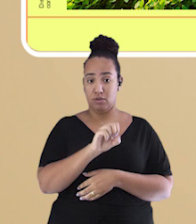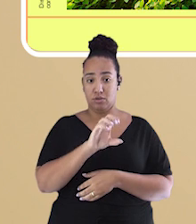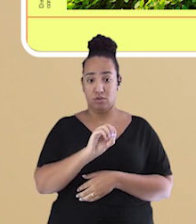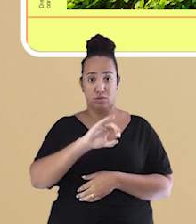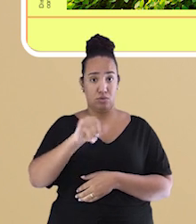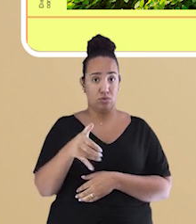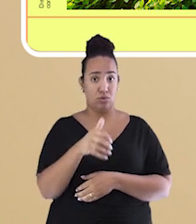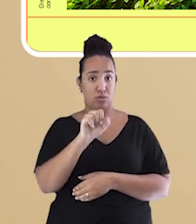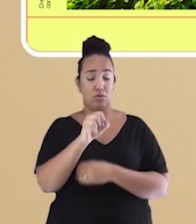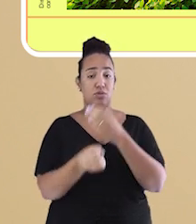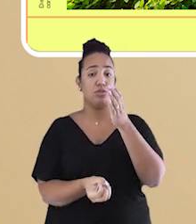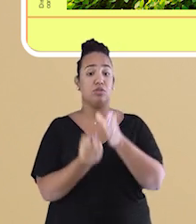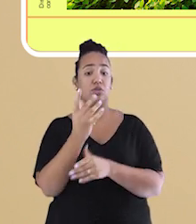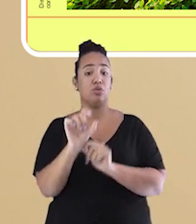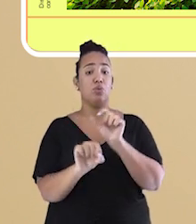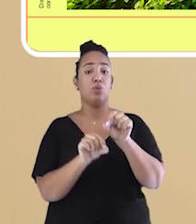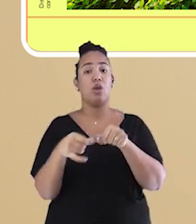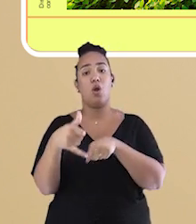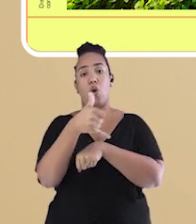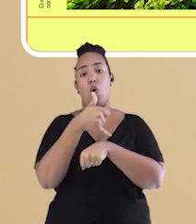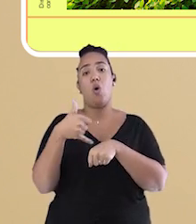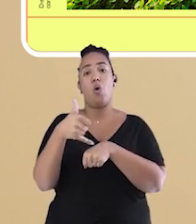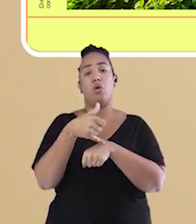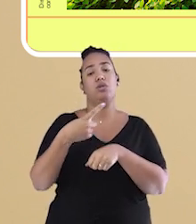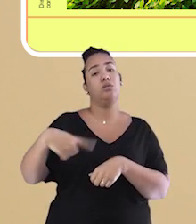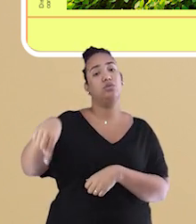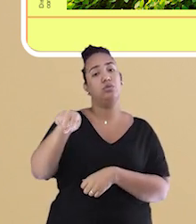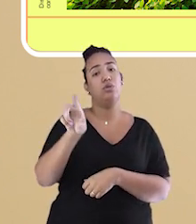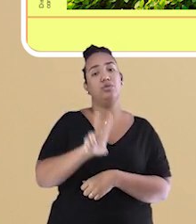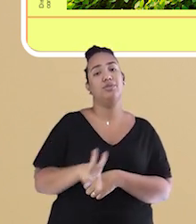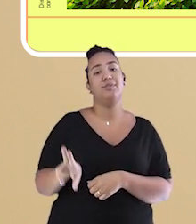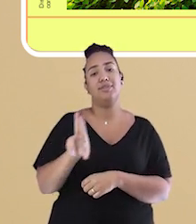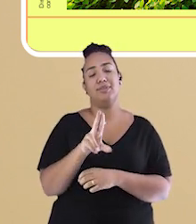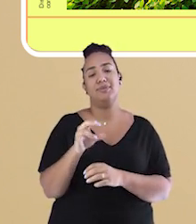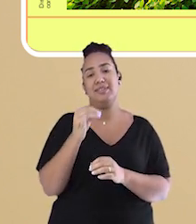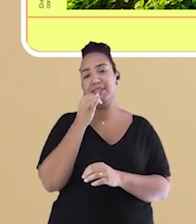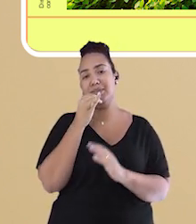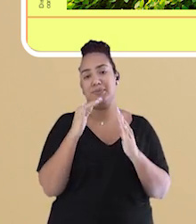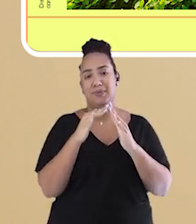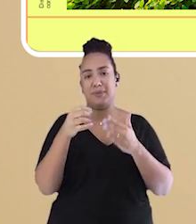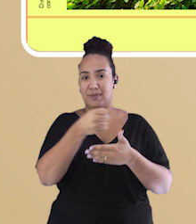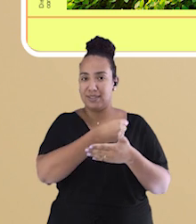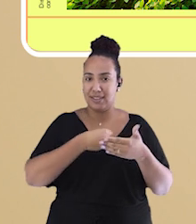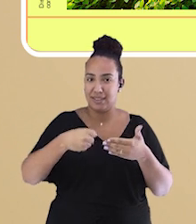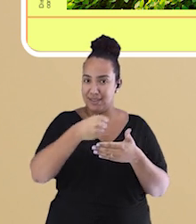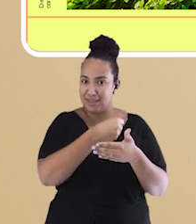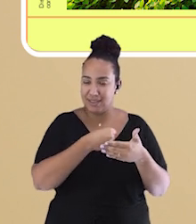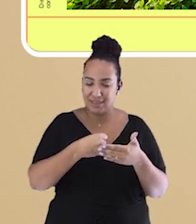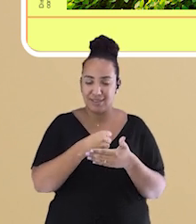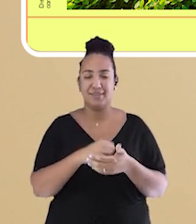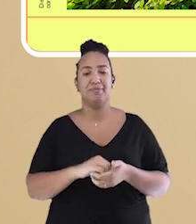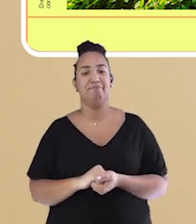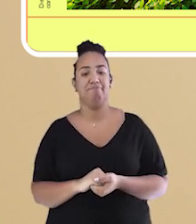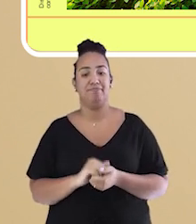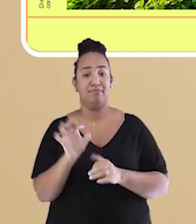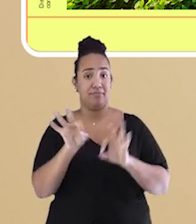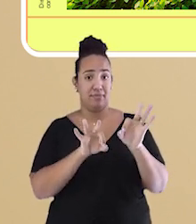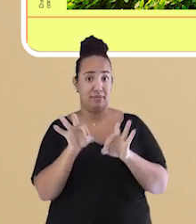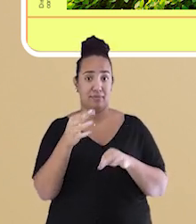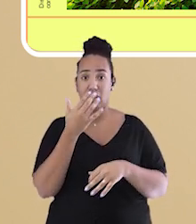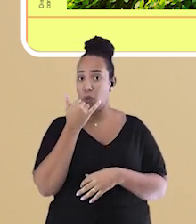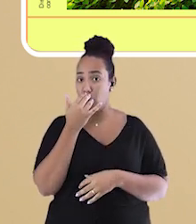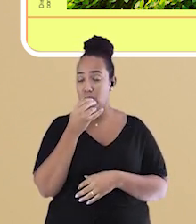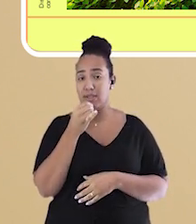foram criados os óleos vegetais, muito utilizados nas cozinhas brasileiras para o preparo de